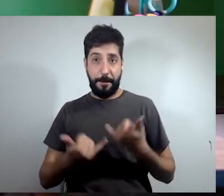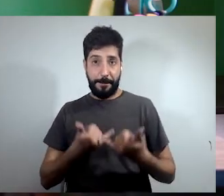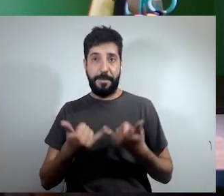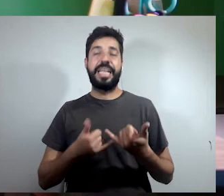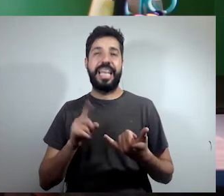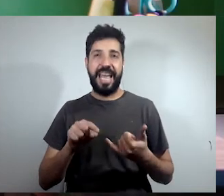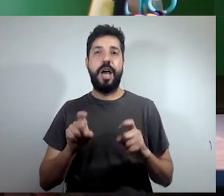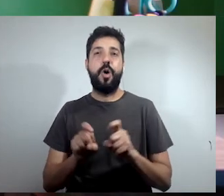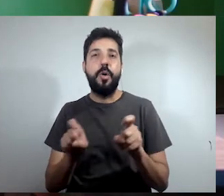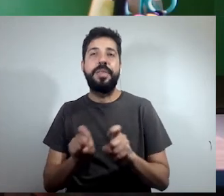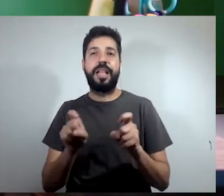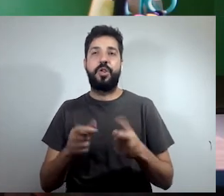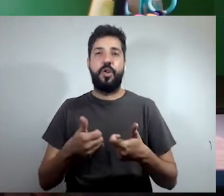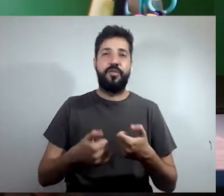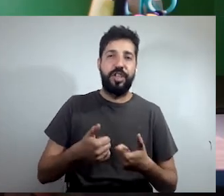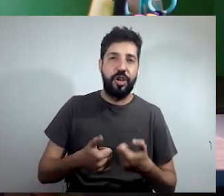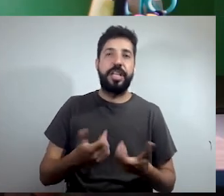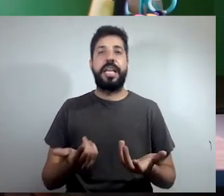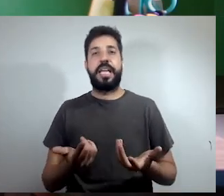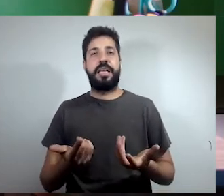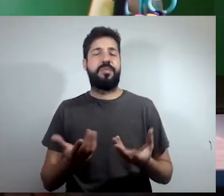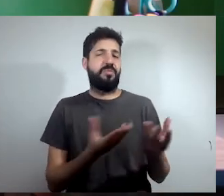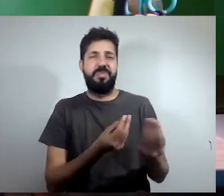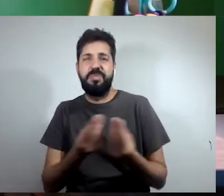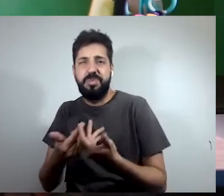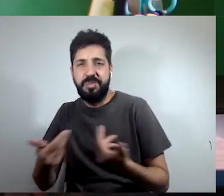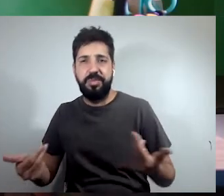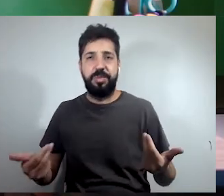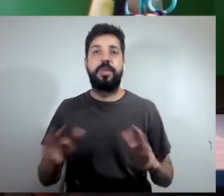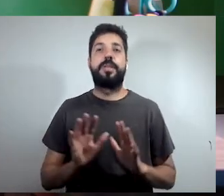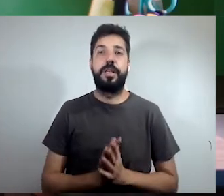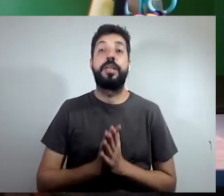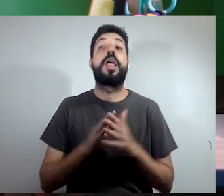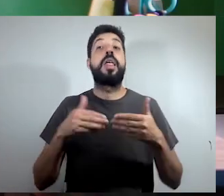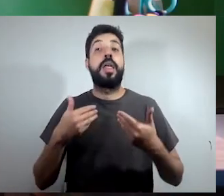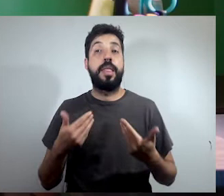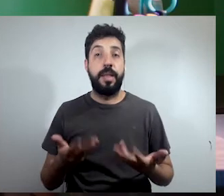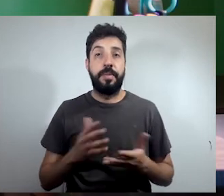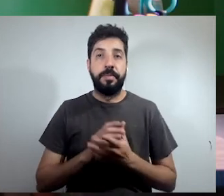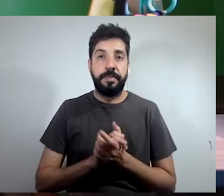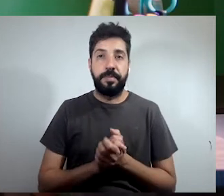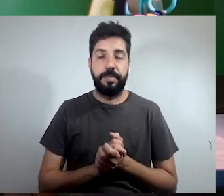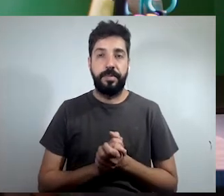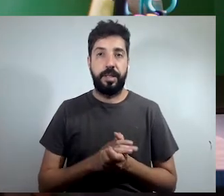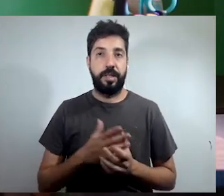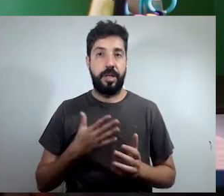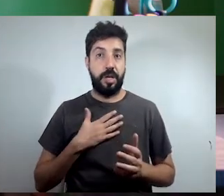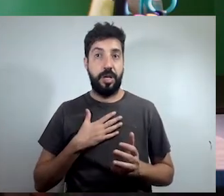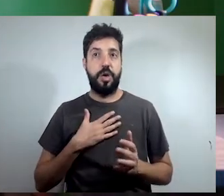foram computadores, videogames e um monte de coisa. Então, eu não